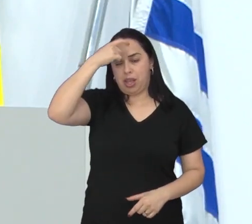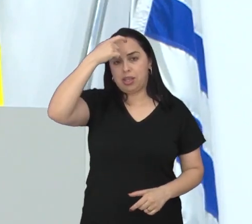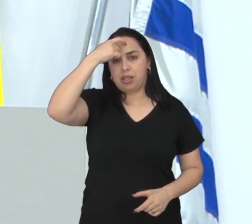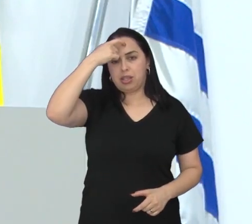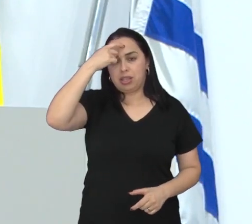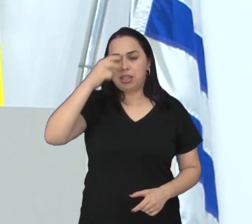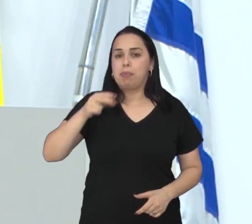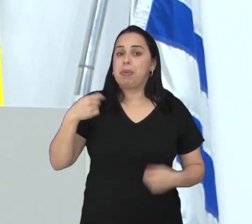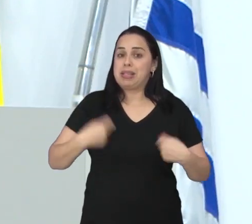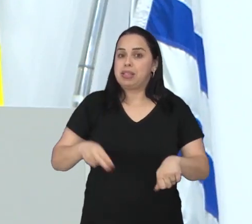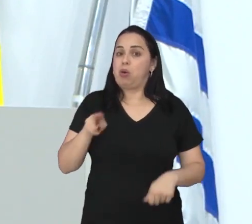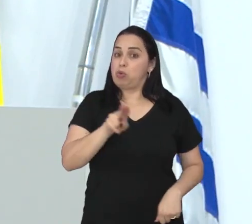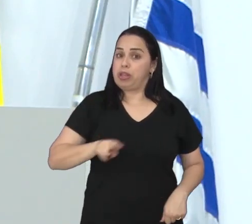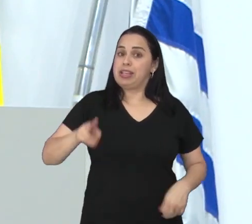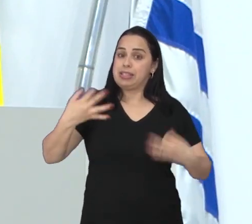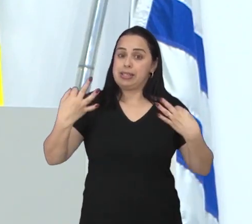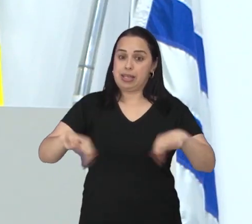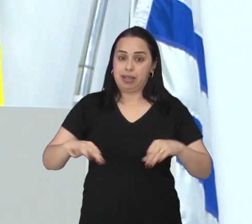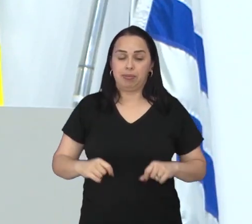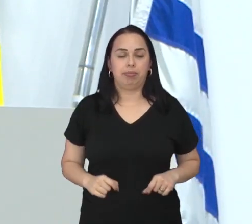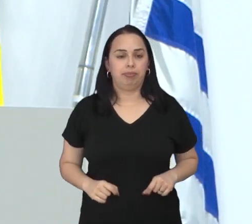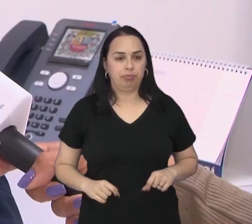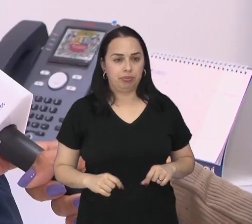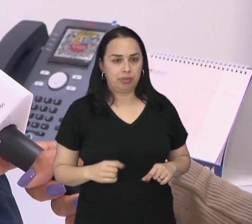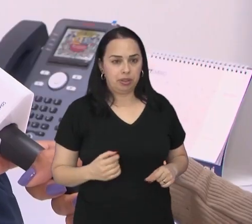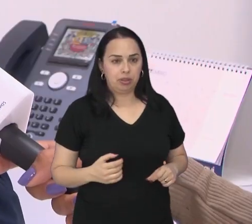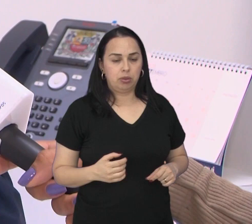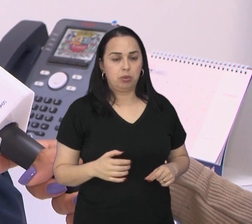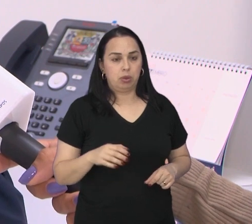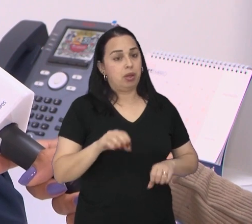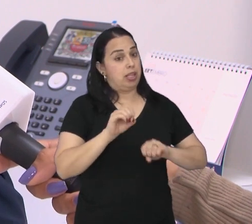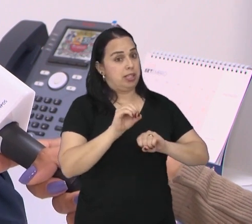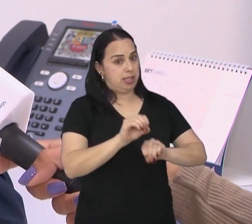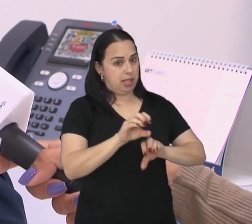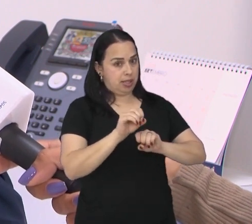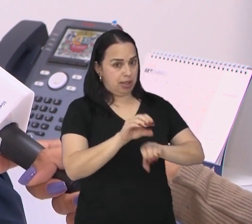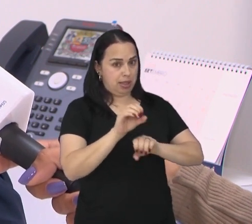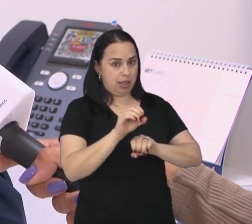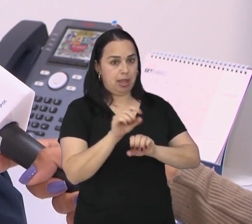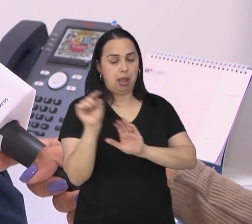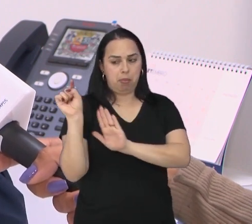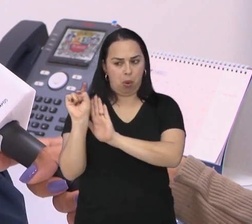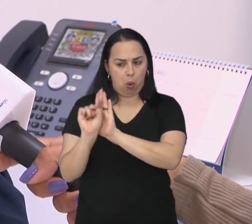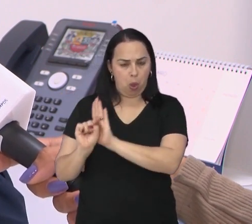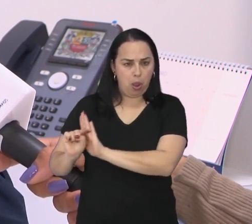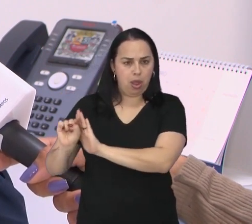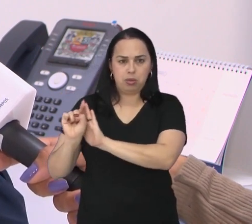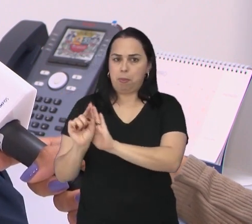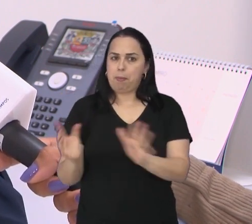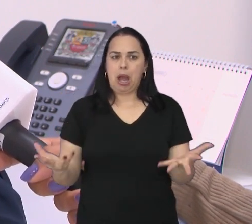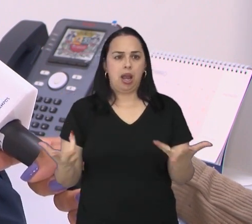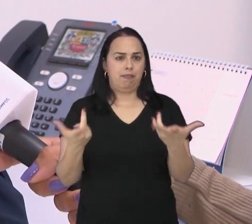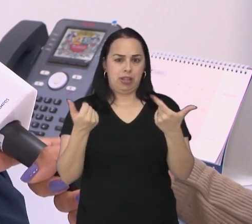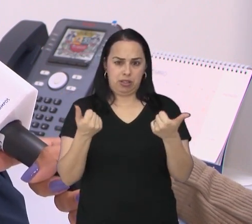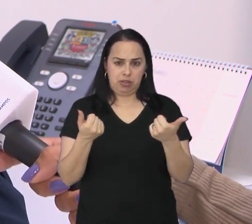na sociedade sobre o uso correto da internet. Eu acho como lado educativo e lado da pesquisa fantástico,